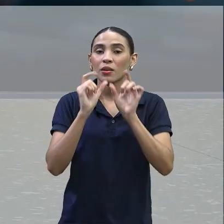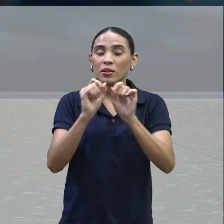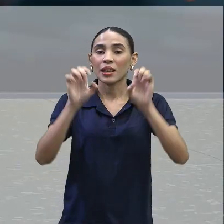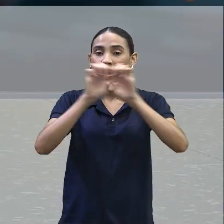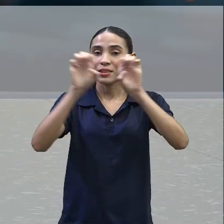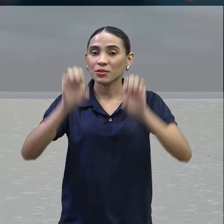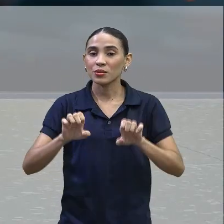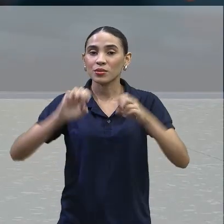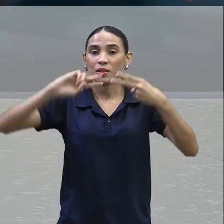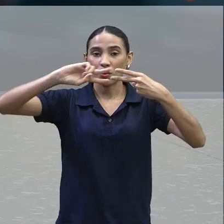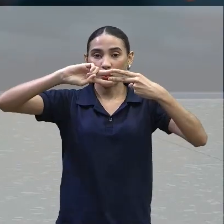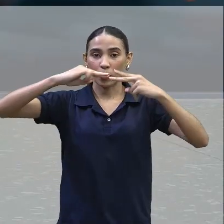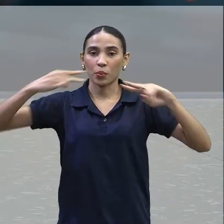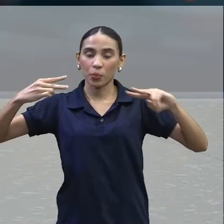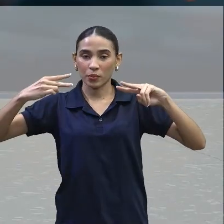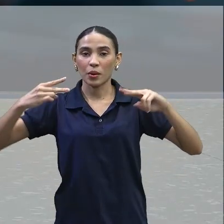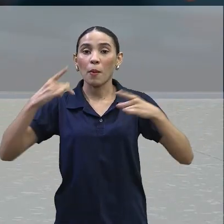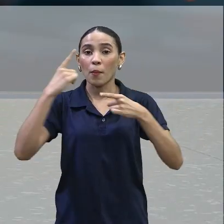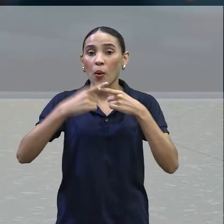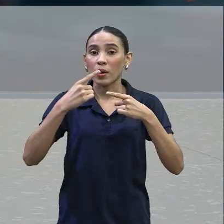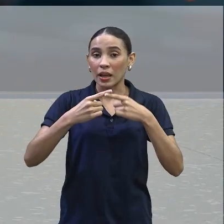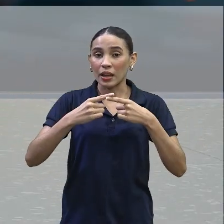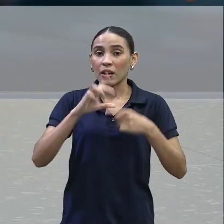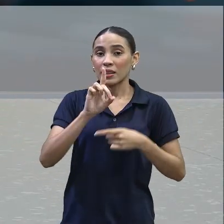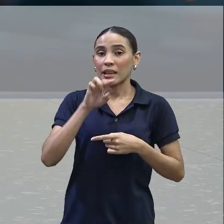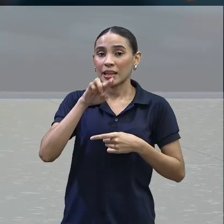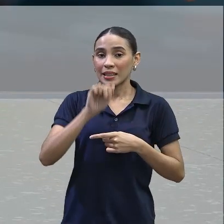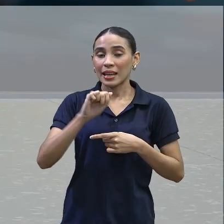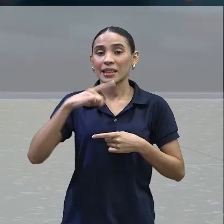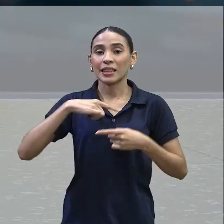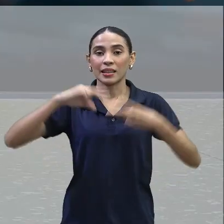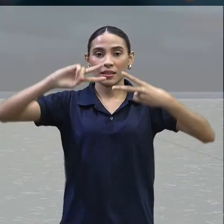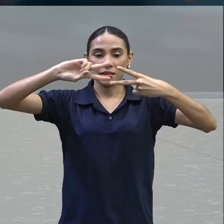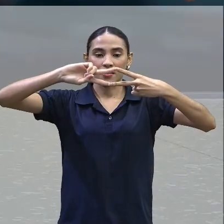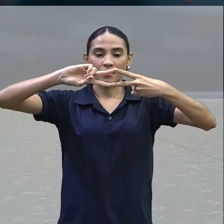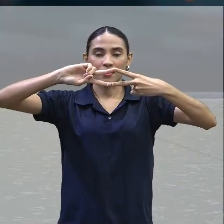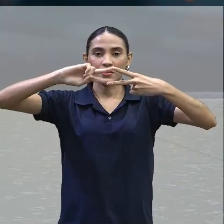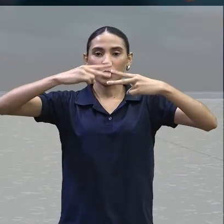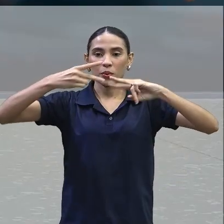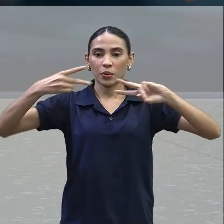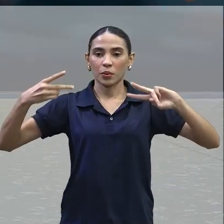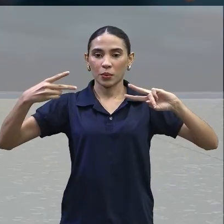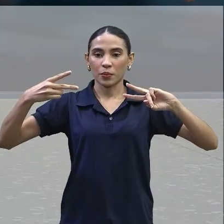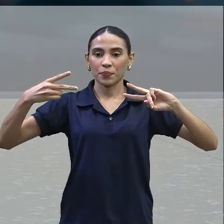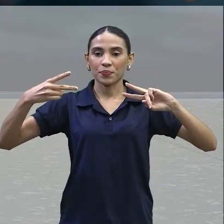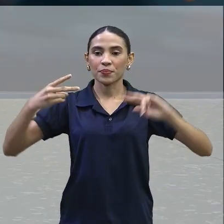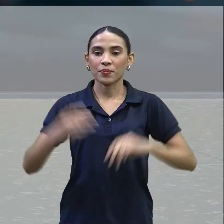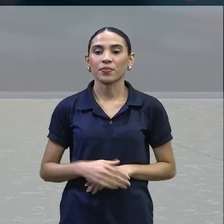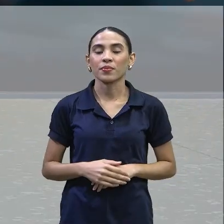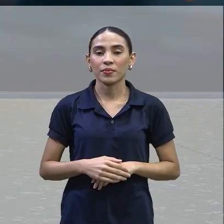da dupla hélice, porque o DNA é formado por duas fitas de